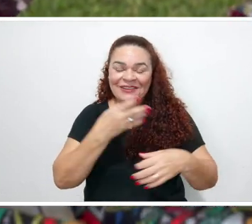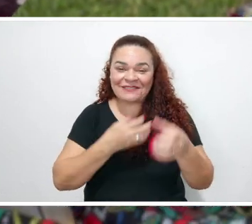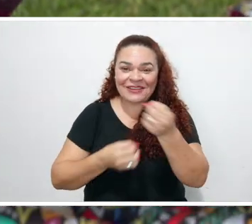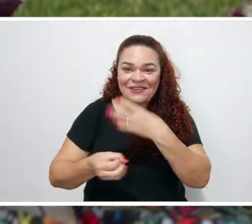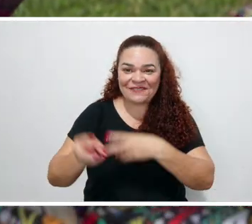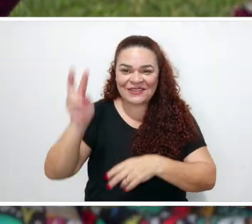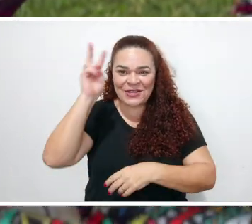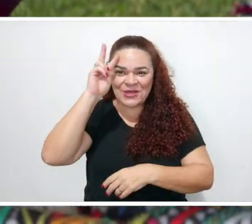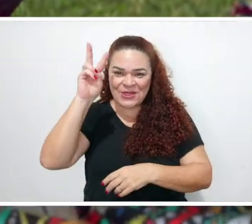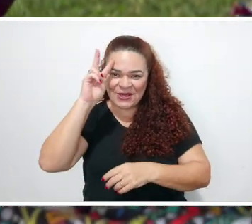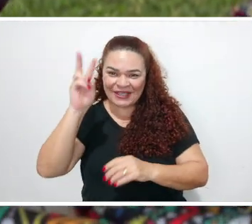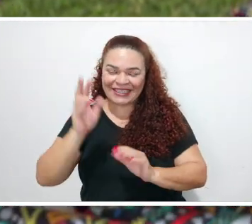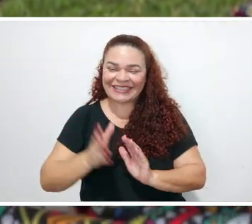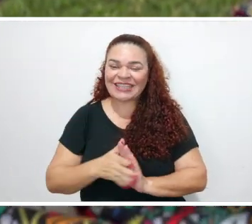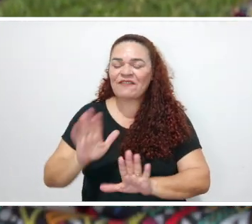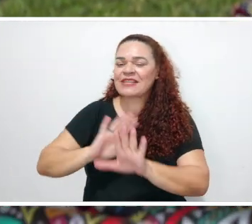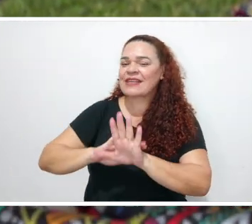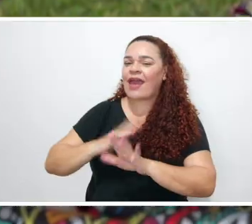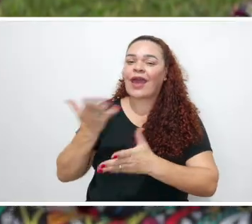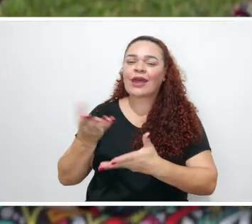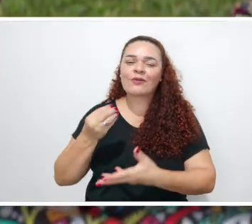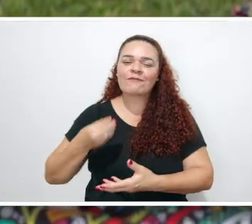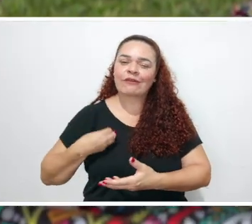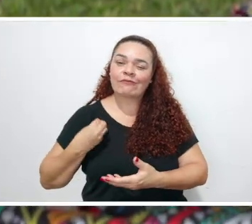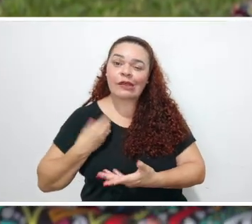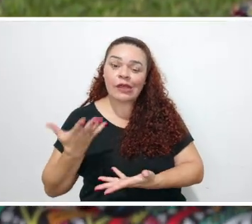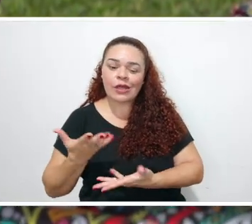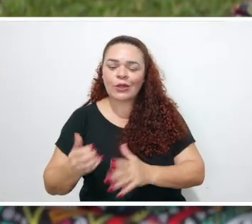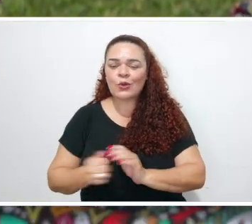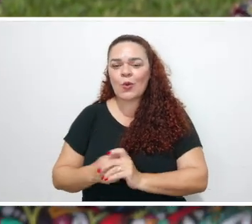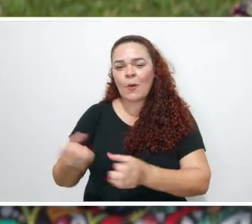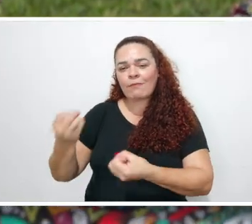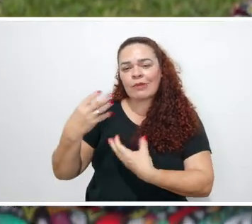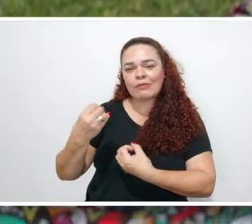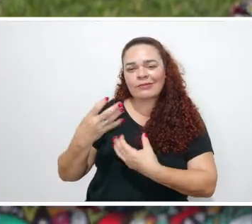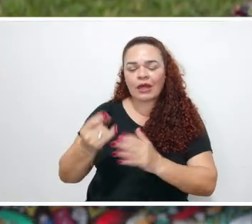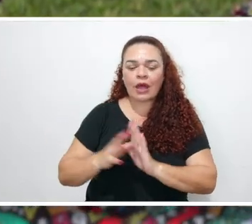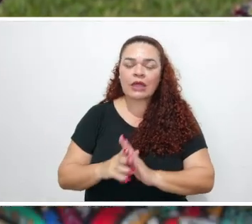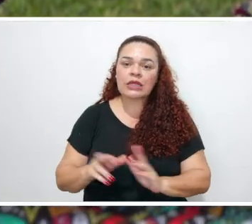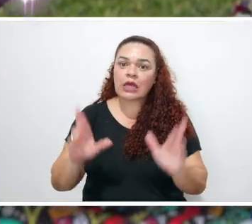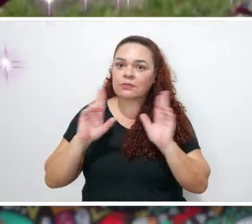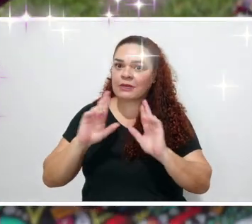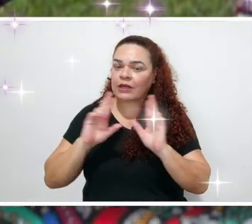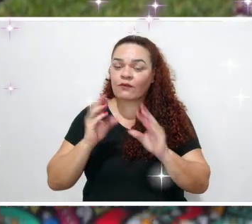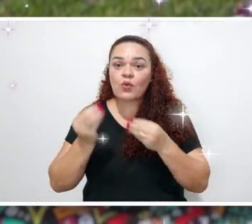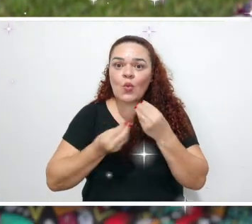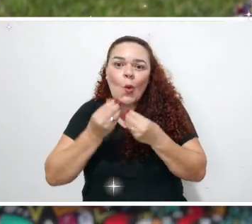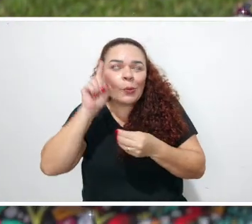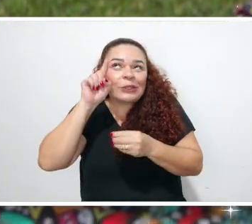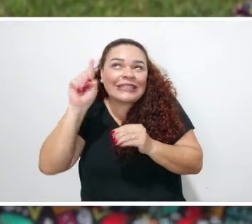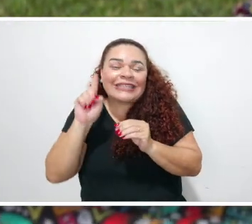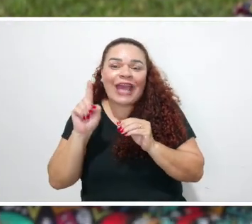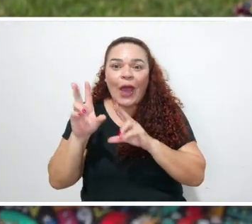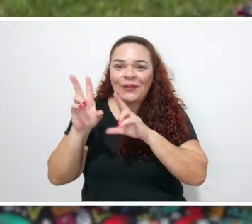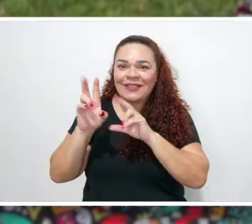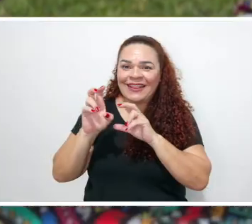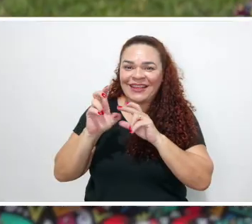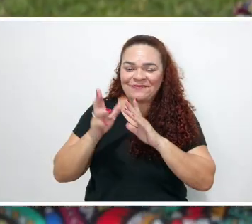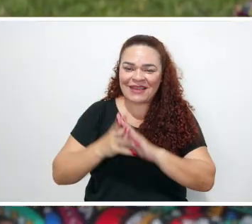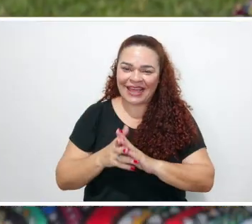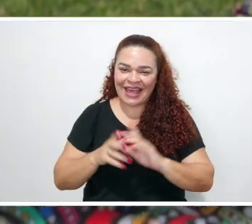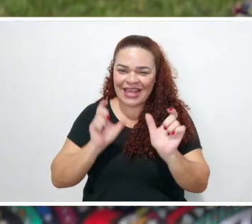viveram foram compartilhadas. Todos esperavam ansiosamente para saber qual seria o conto do dia, em que as